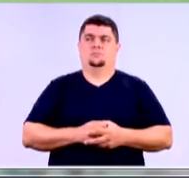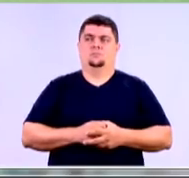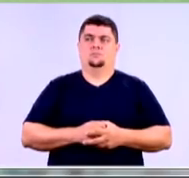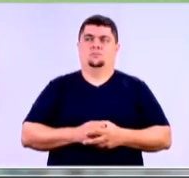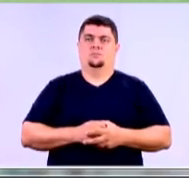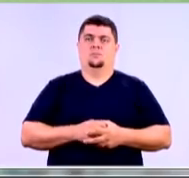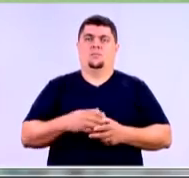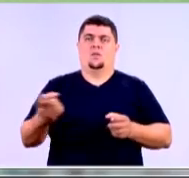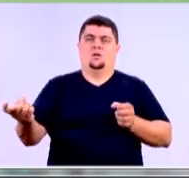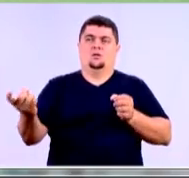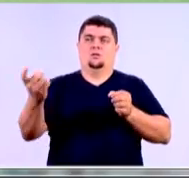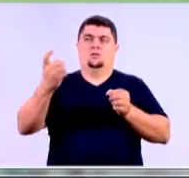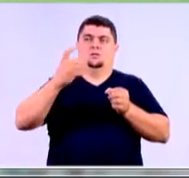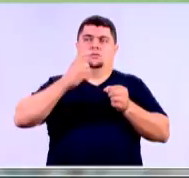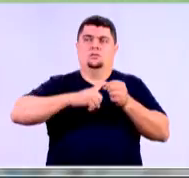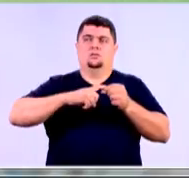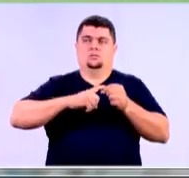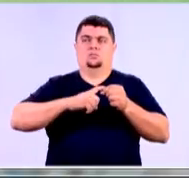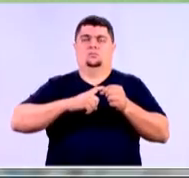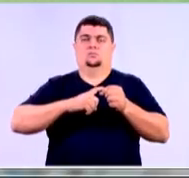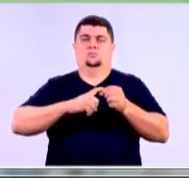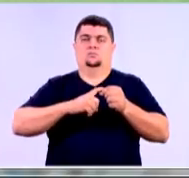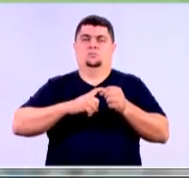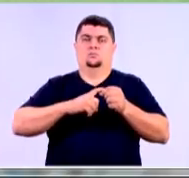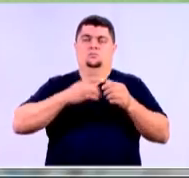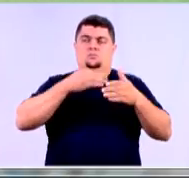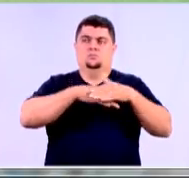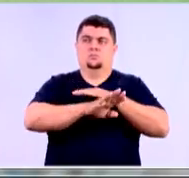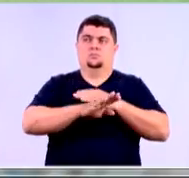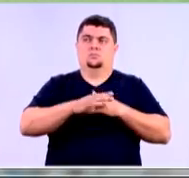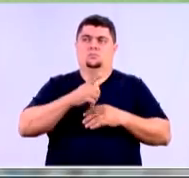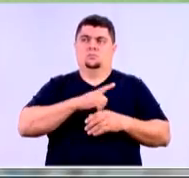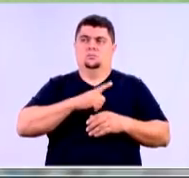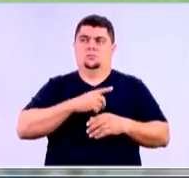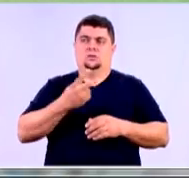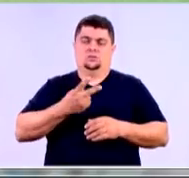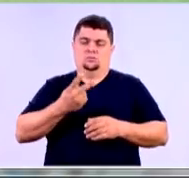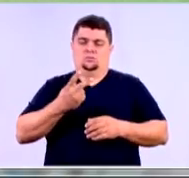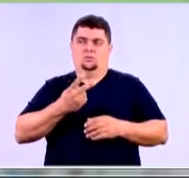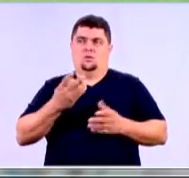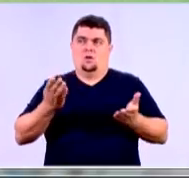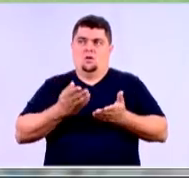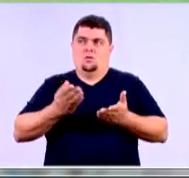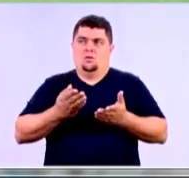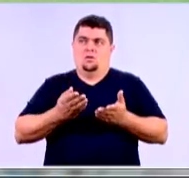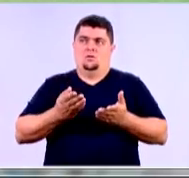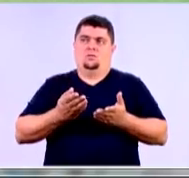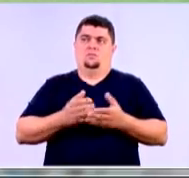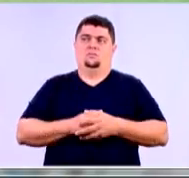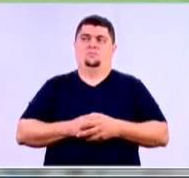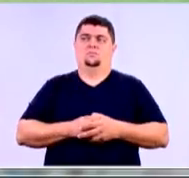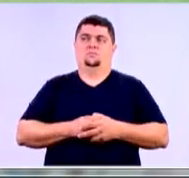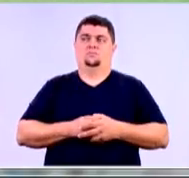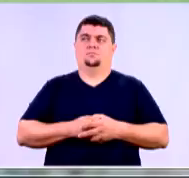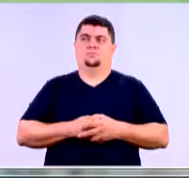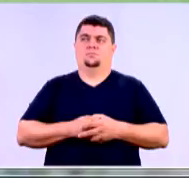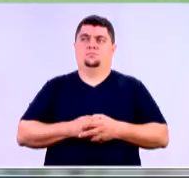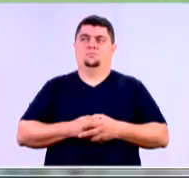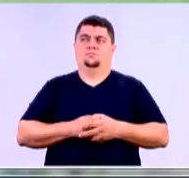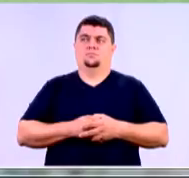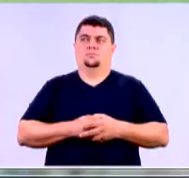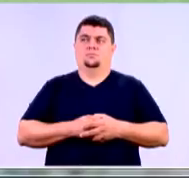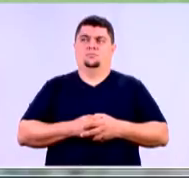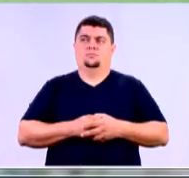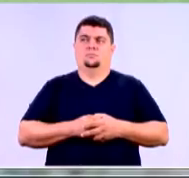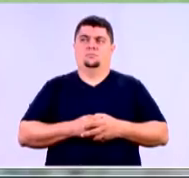retorno sobre investimentos. Ele vai ter a ver com esses dois dados que nós acabamos de calcular. A gente vai multiplicar